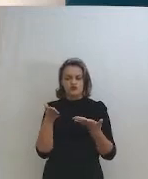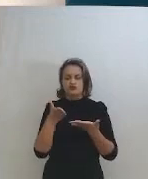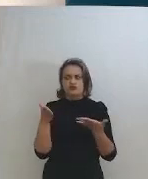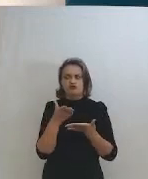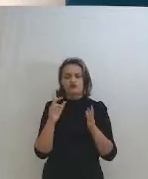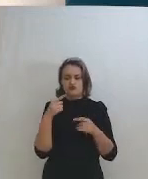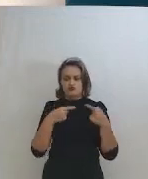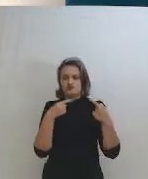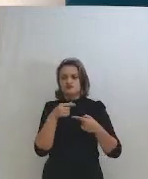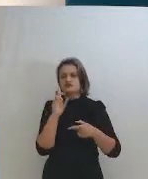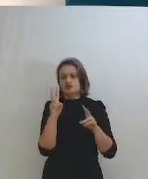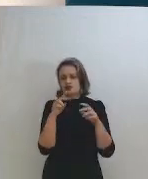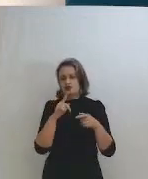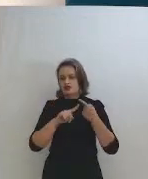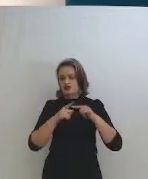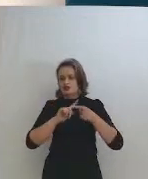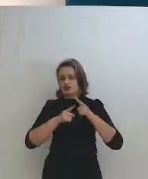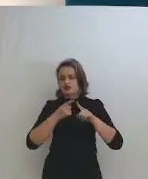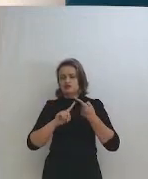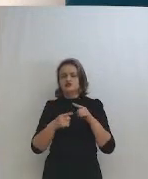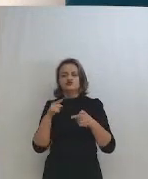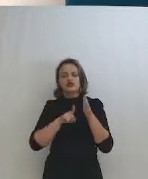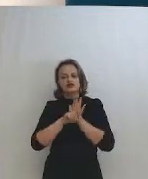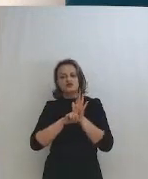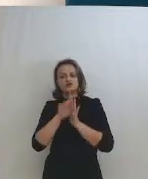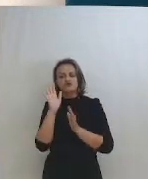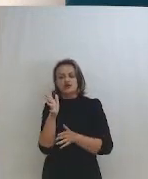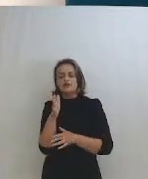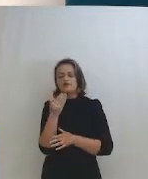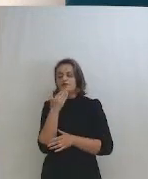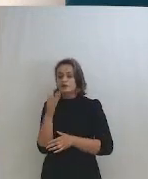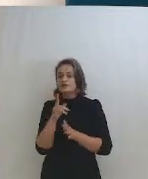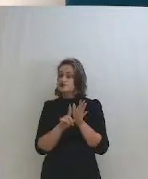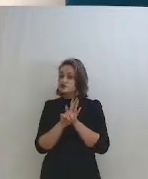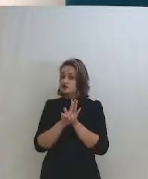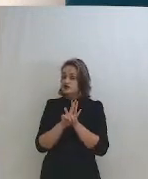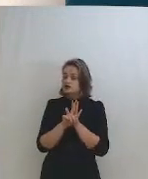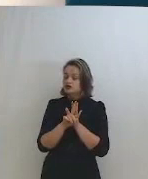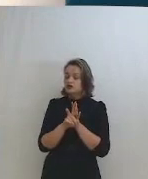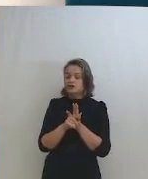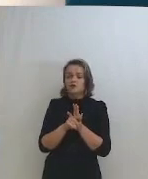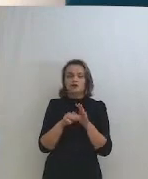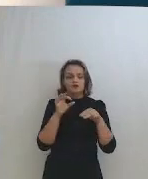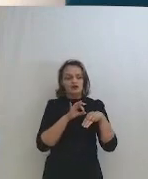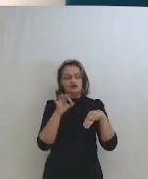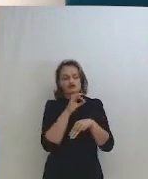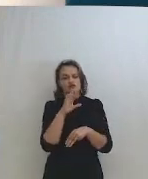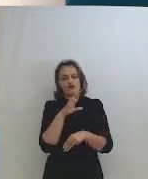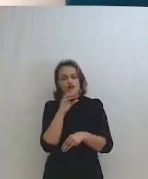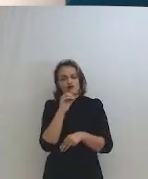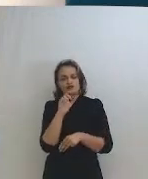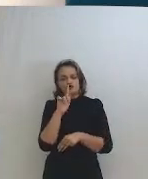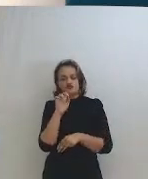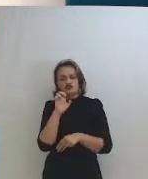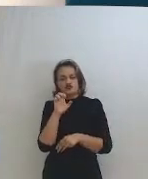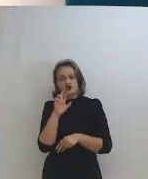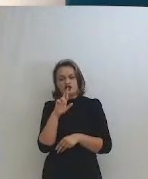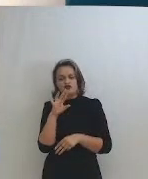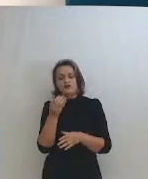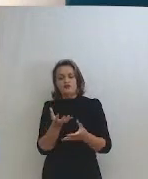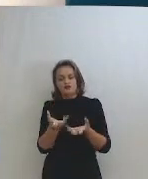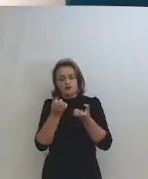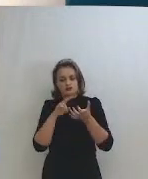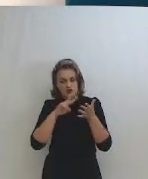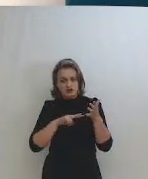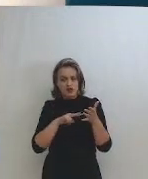que ocorreu o pedido de vista do ministro Rogério Schetti. Ministra Laurita, nesse caso eu estou acompanhando Vossa